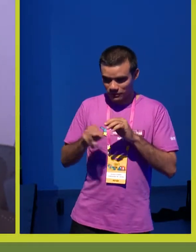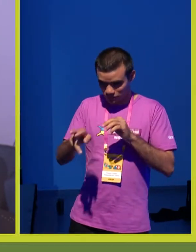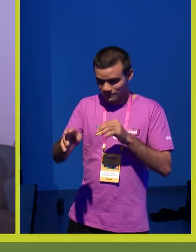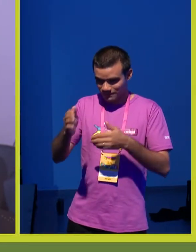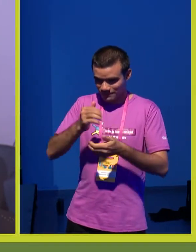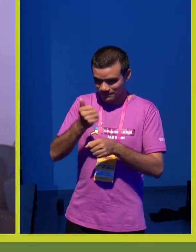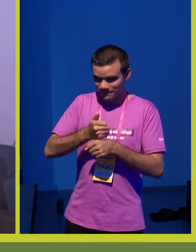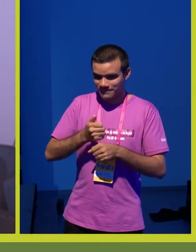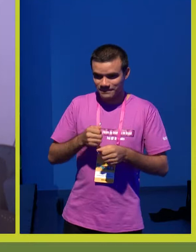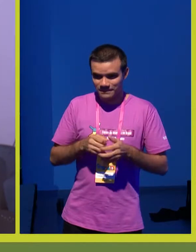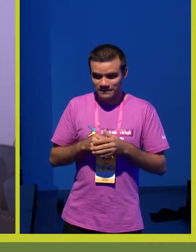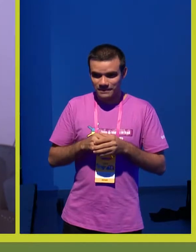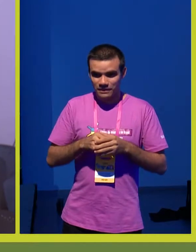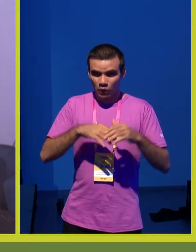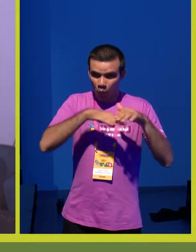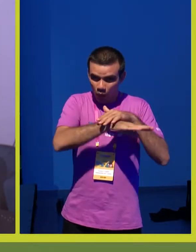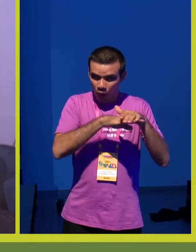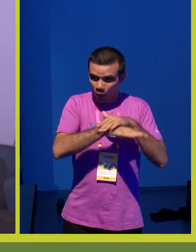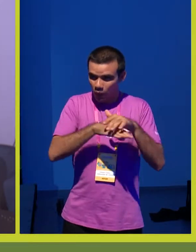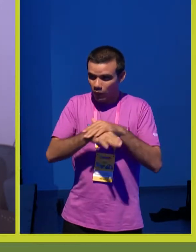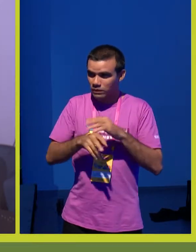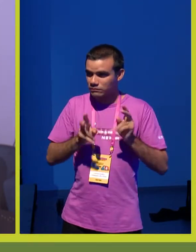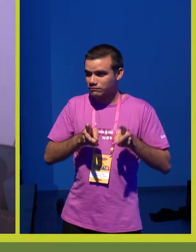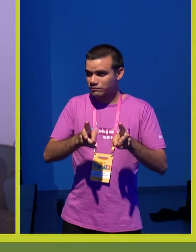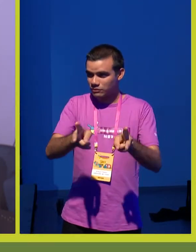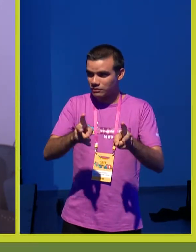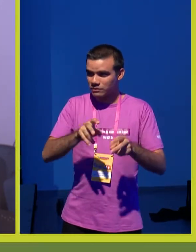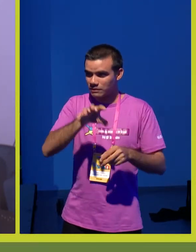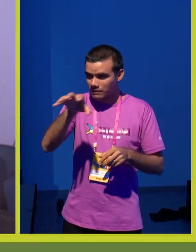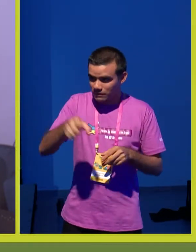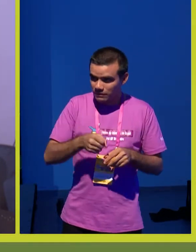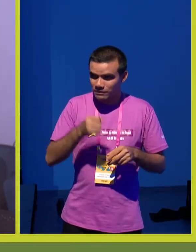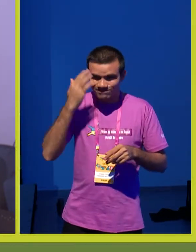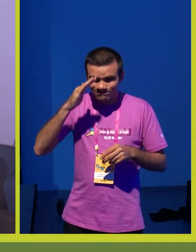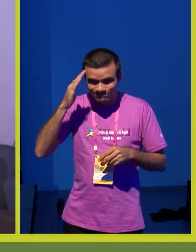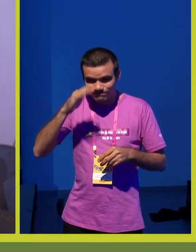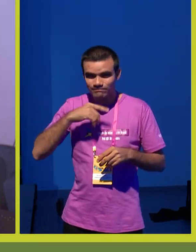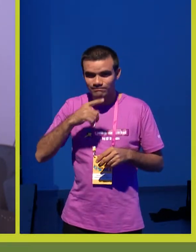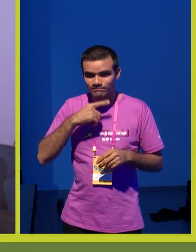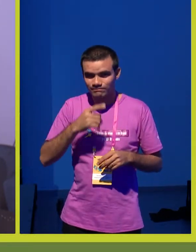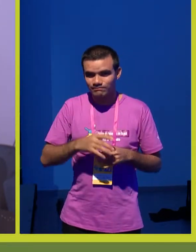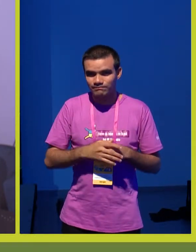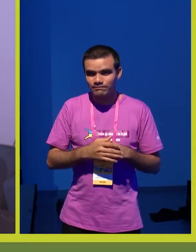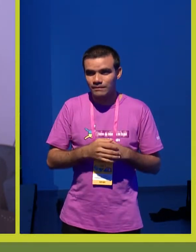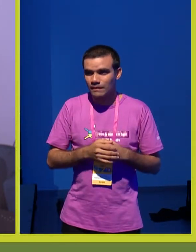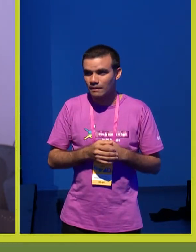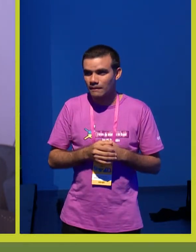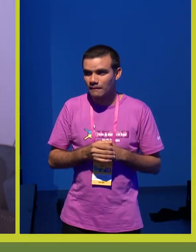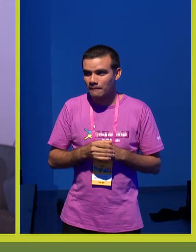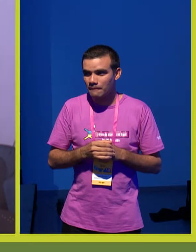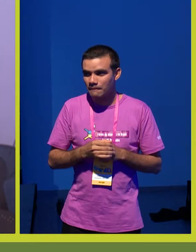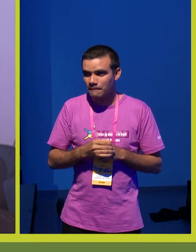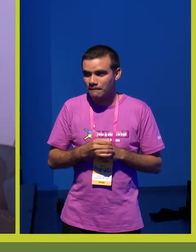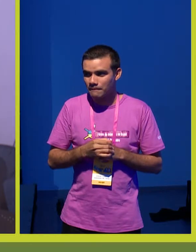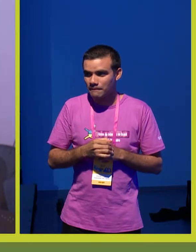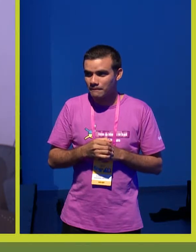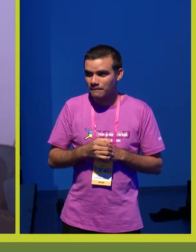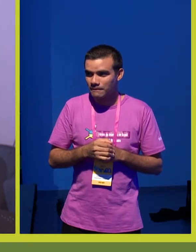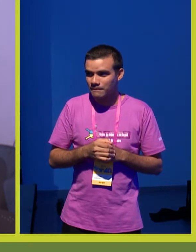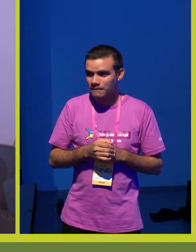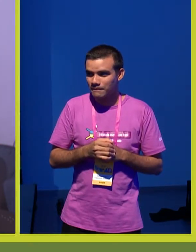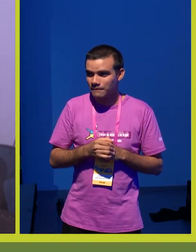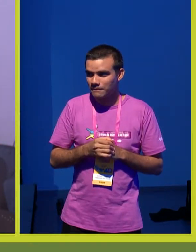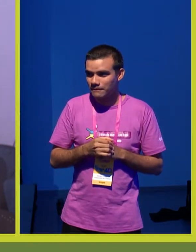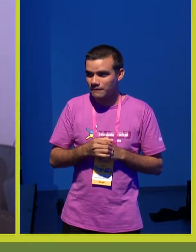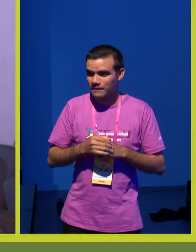própria você continuou e eu acabei não pegando eu tentei entender mas eu não entendi essa é a segunda pergunta tá bom gente pode